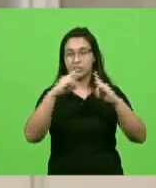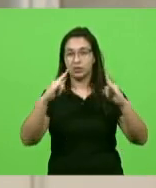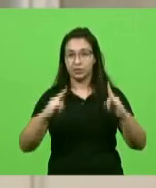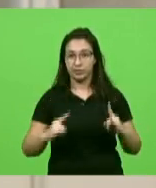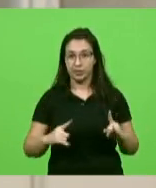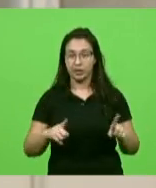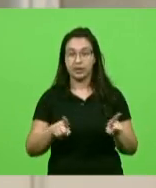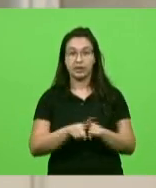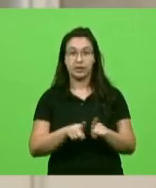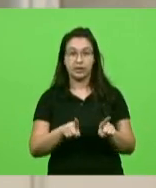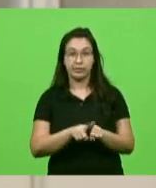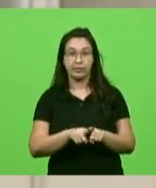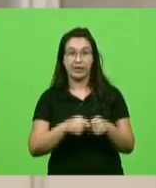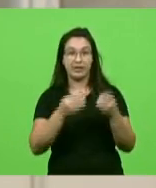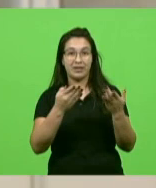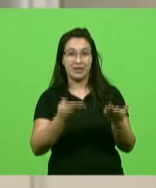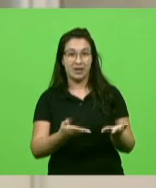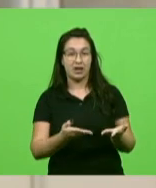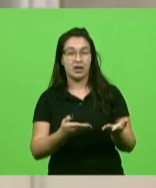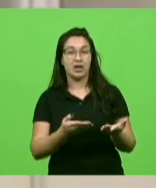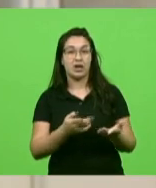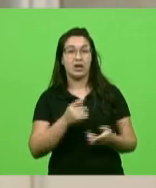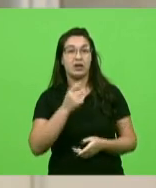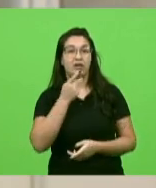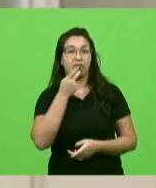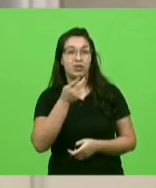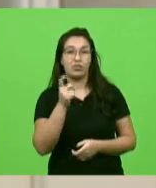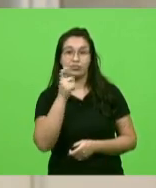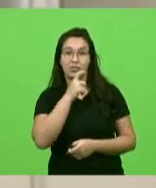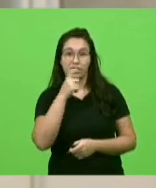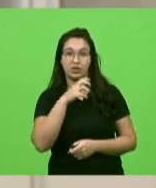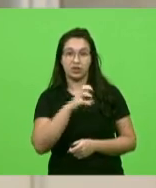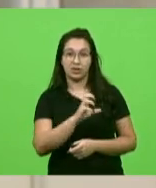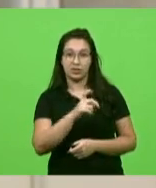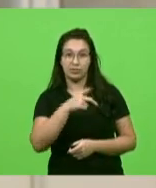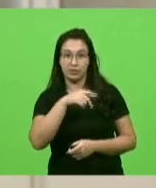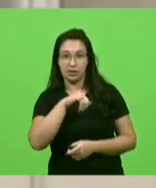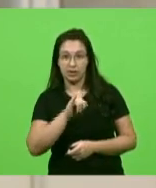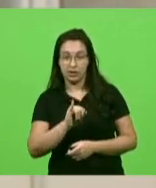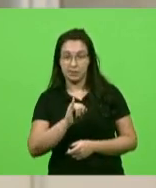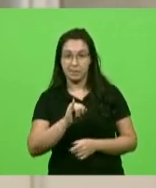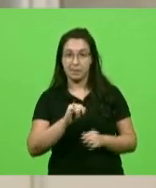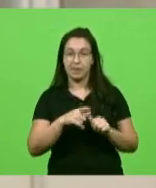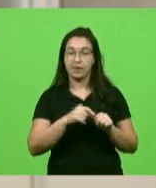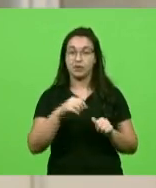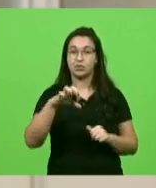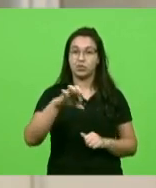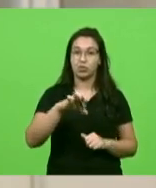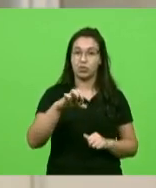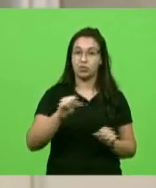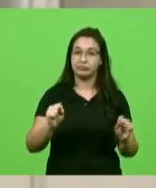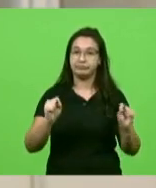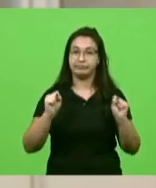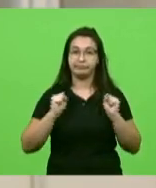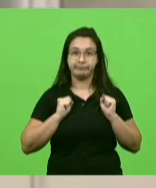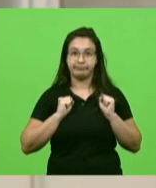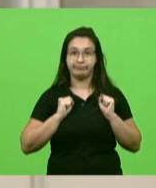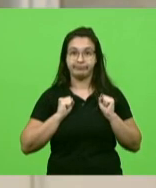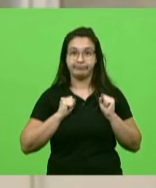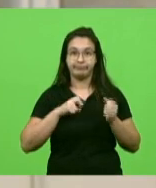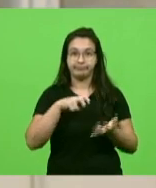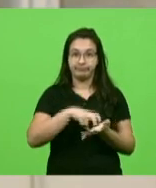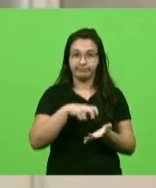prestação de informações falsas ao CPI artigo 9º e tem três ausência de punição aos